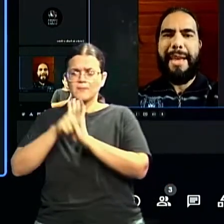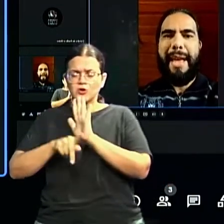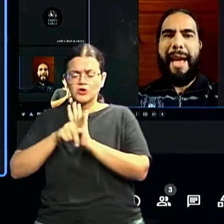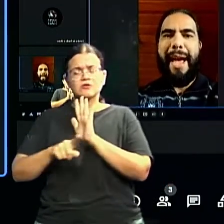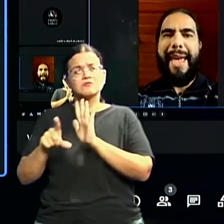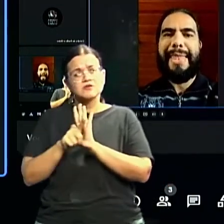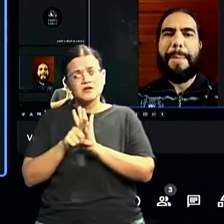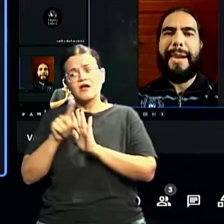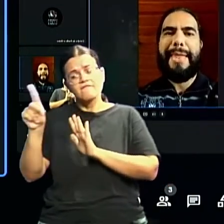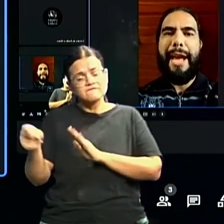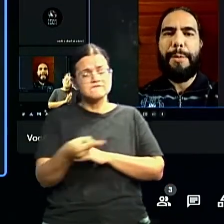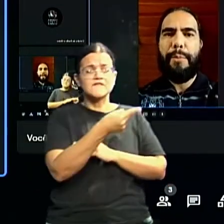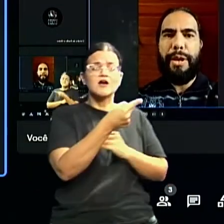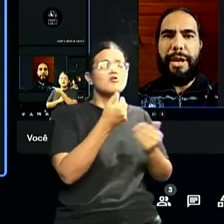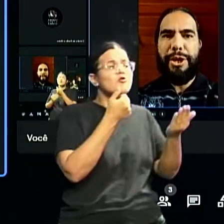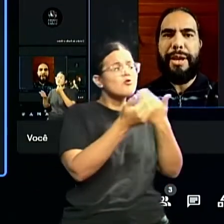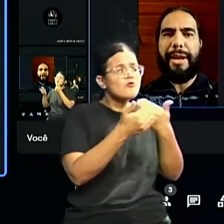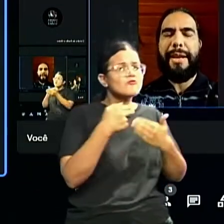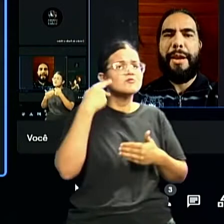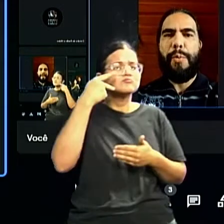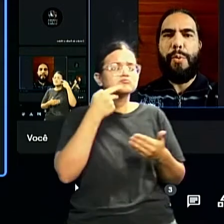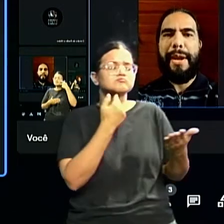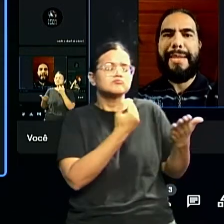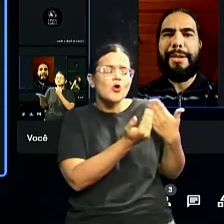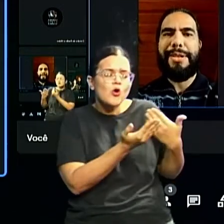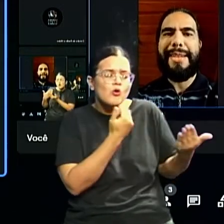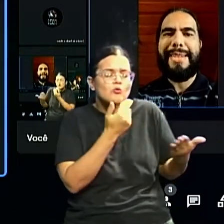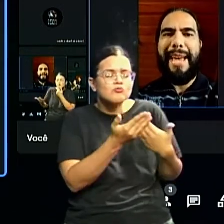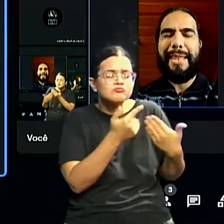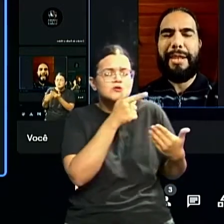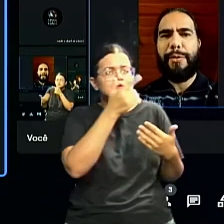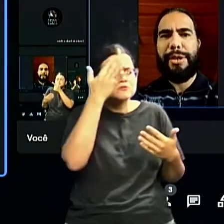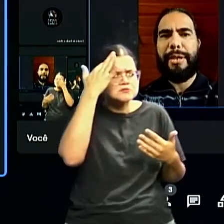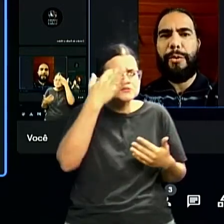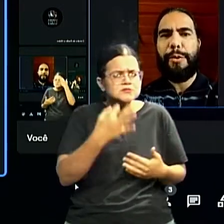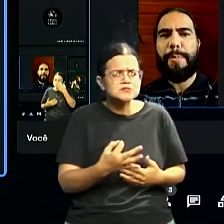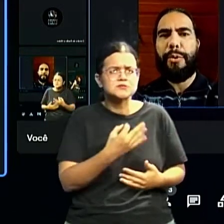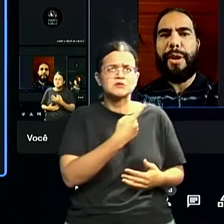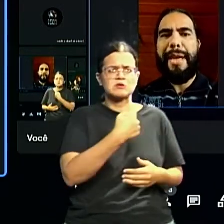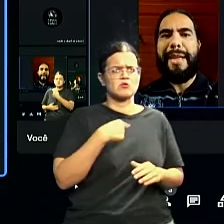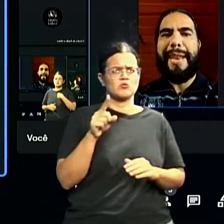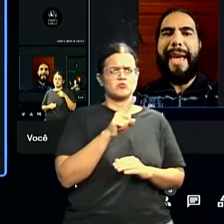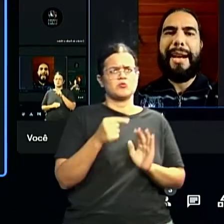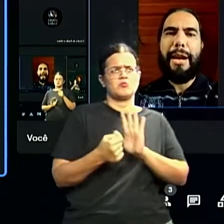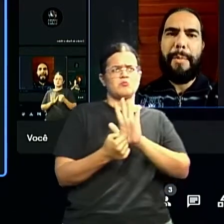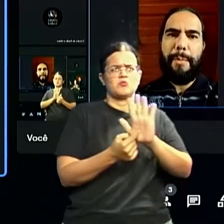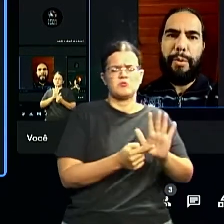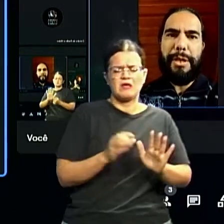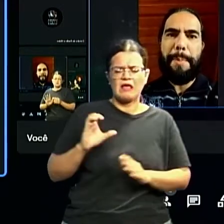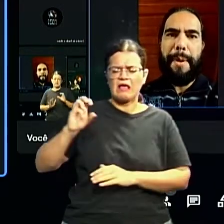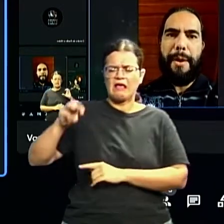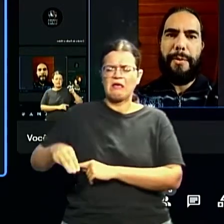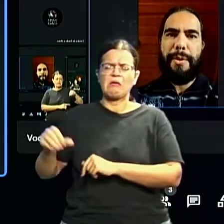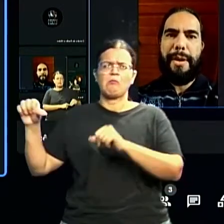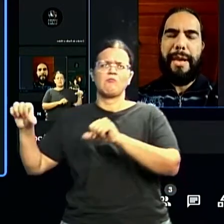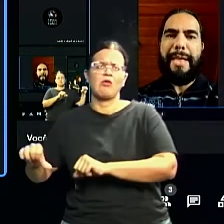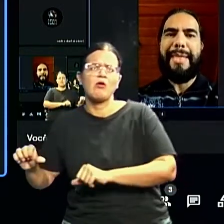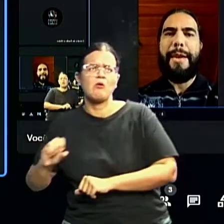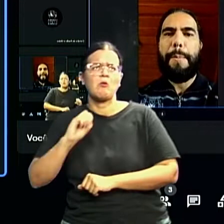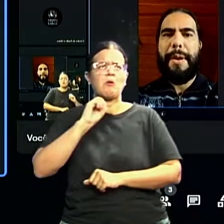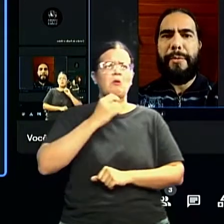de leis, aí entra a habilidade política para uma questão sensata de você não expor nem a Câmara